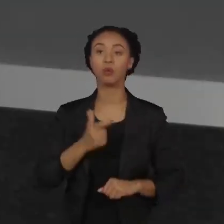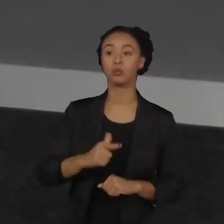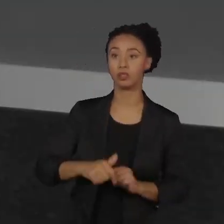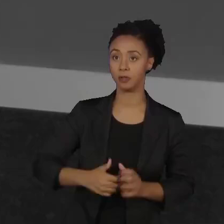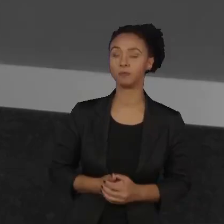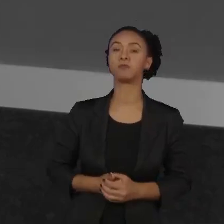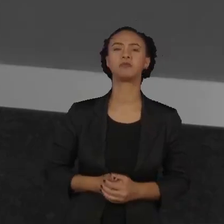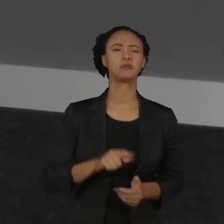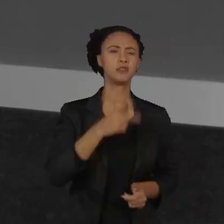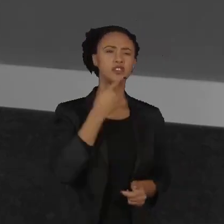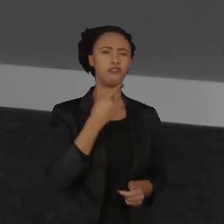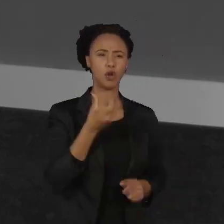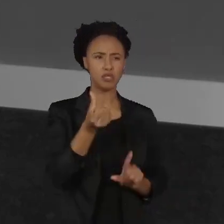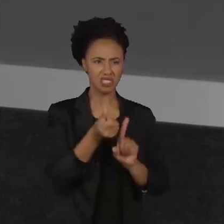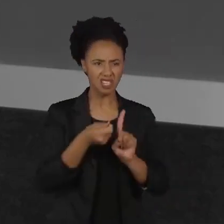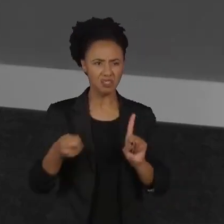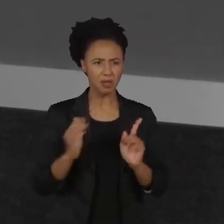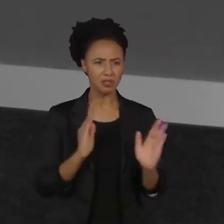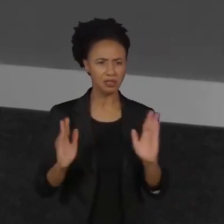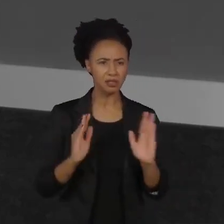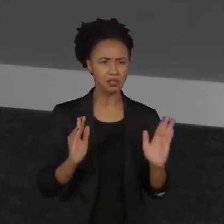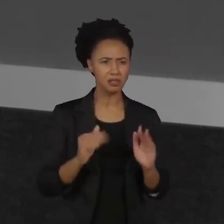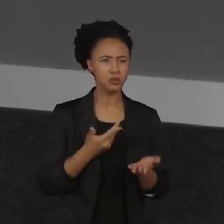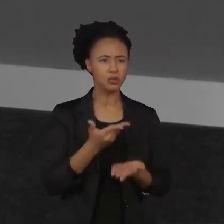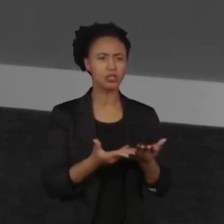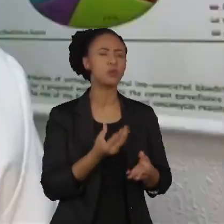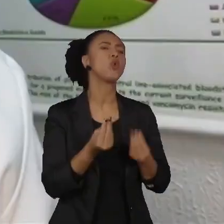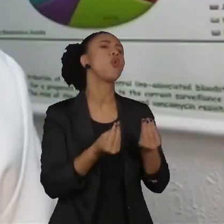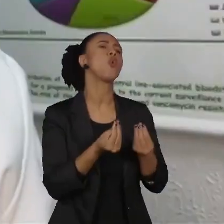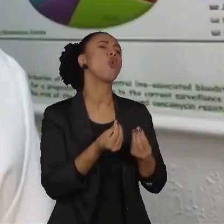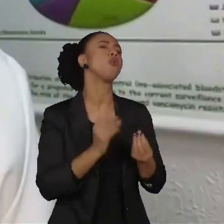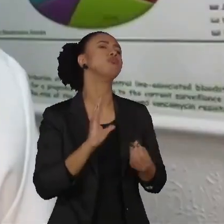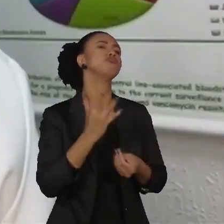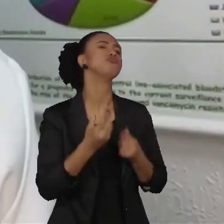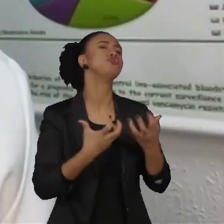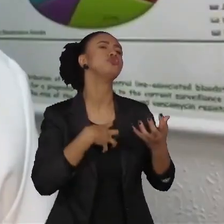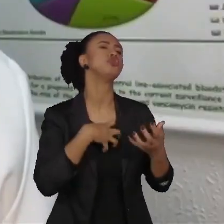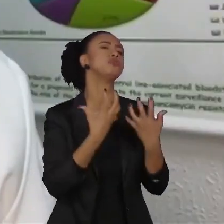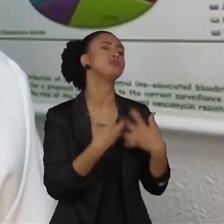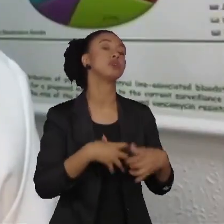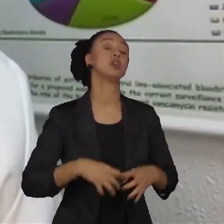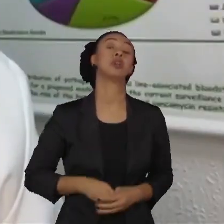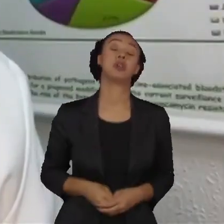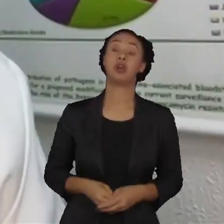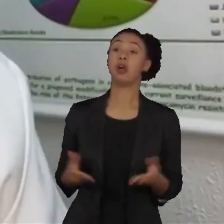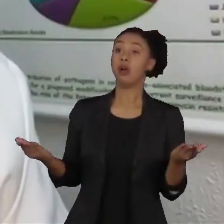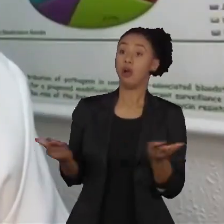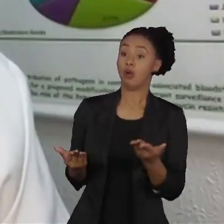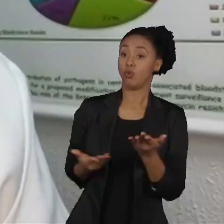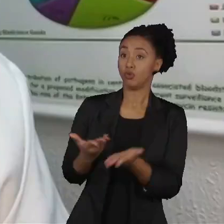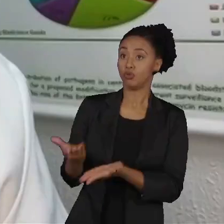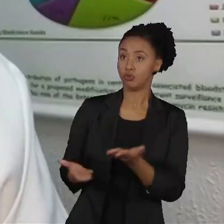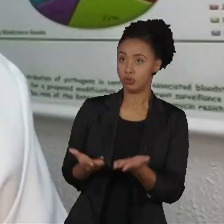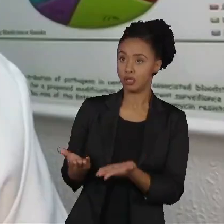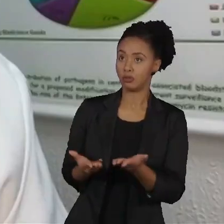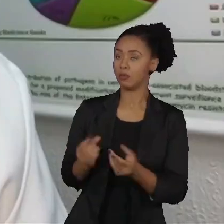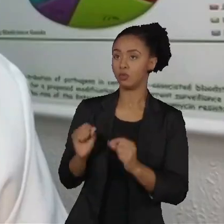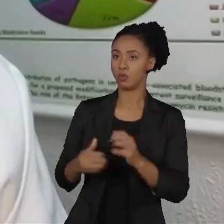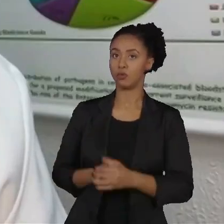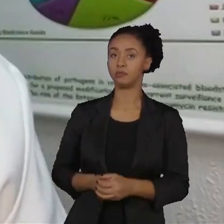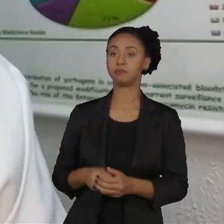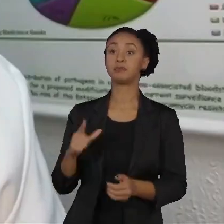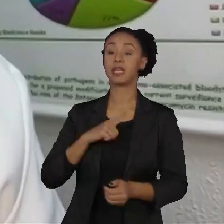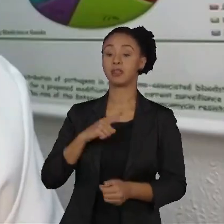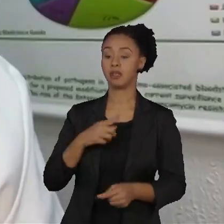que o tratamento dura 6 meses. No que consiste esse tratamento? Hoje em dia, o tratamento é recomendado com 4